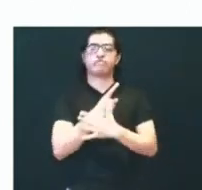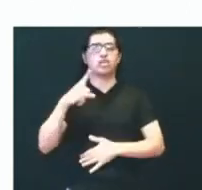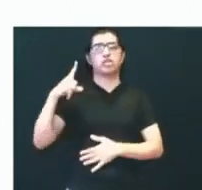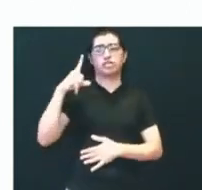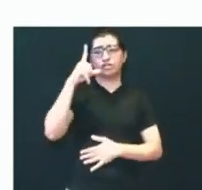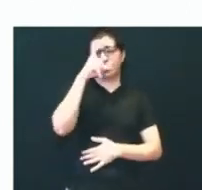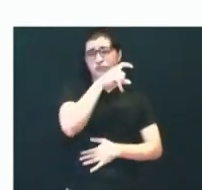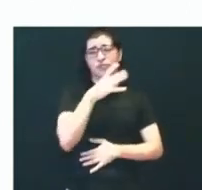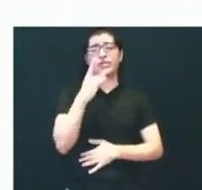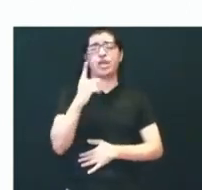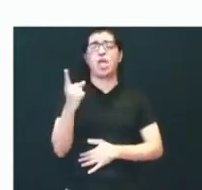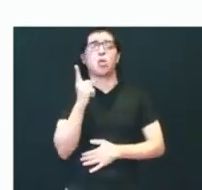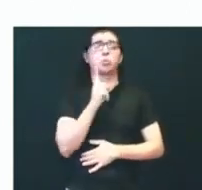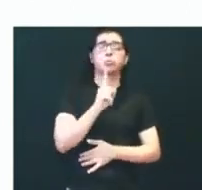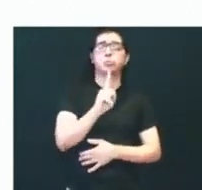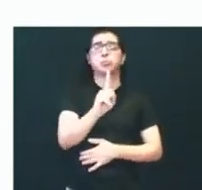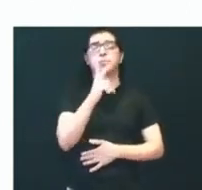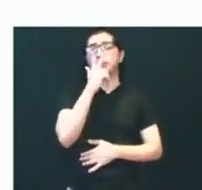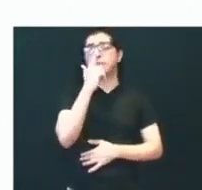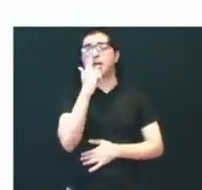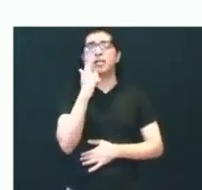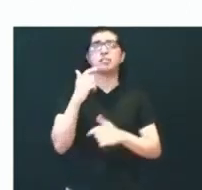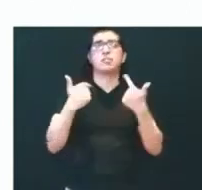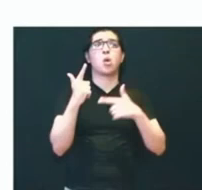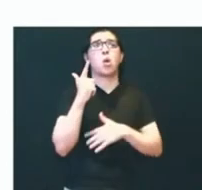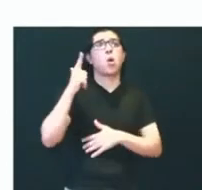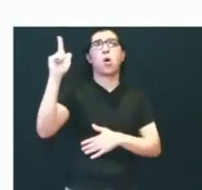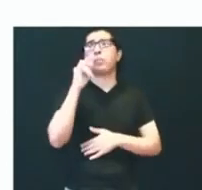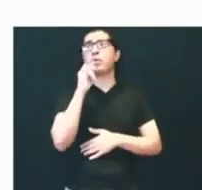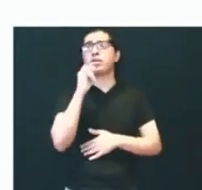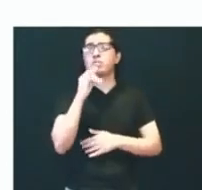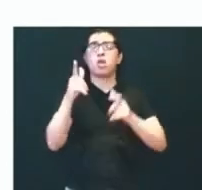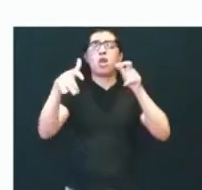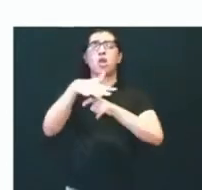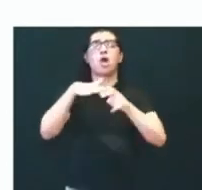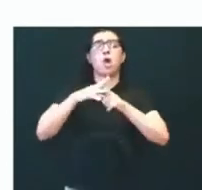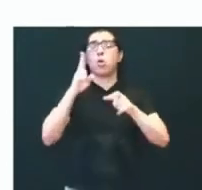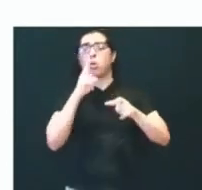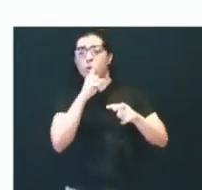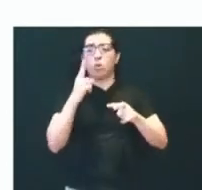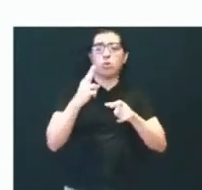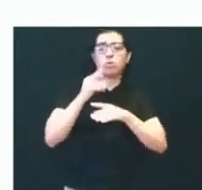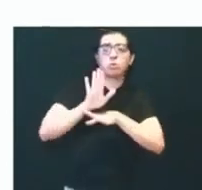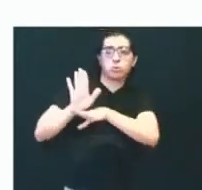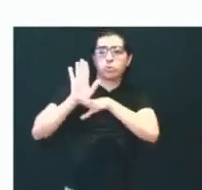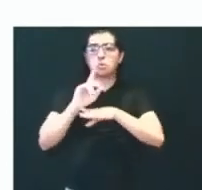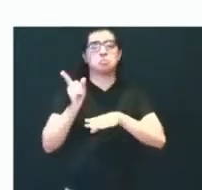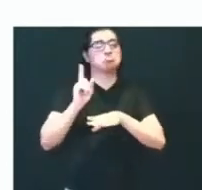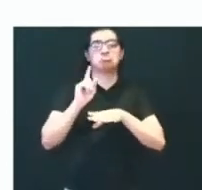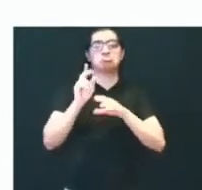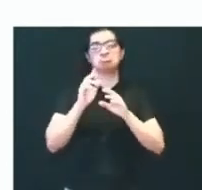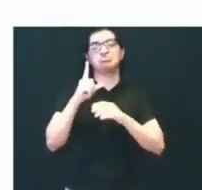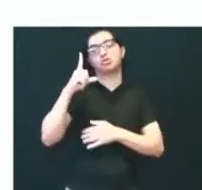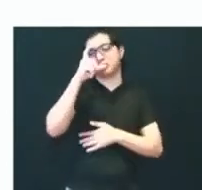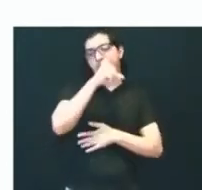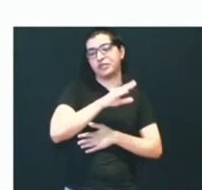um hematologista dando plantão em uma clínica de emergência para você poder ter a resposta imediata, mas a